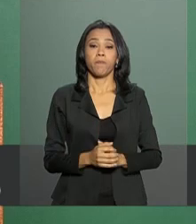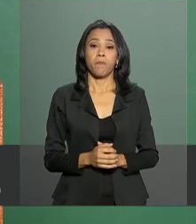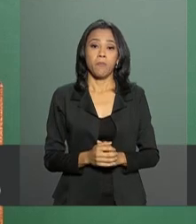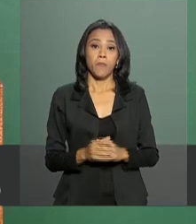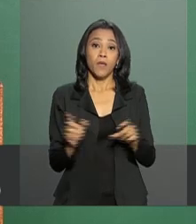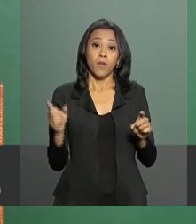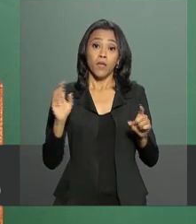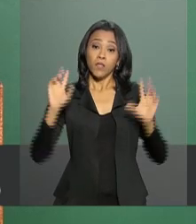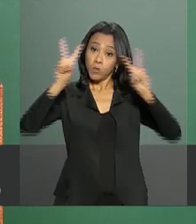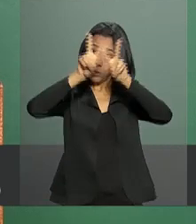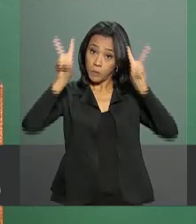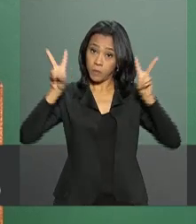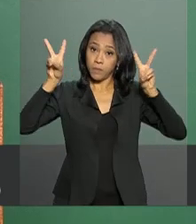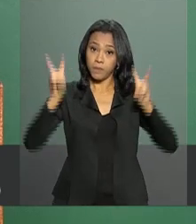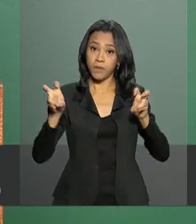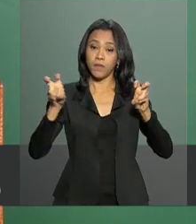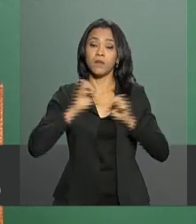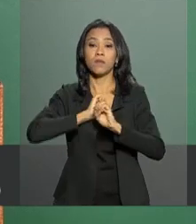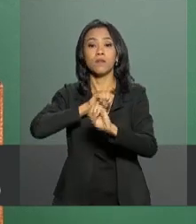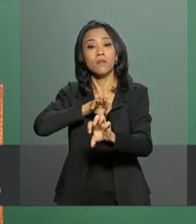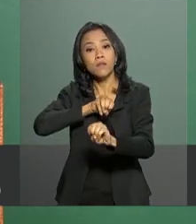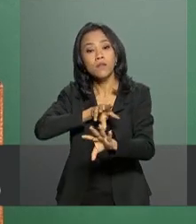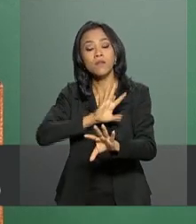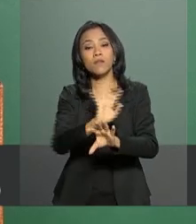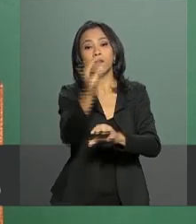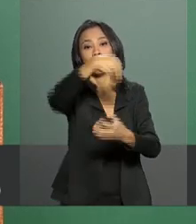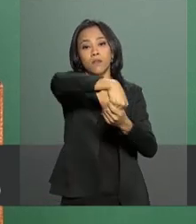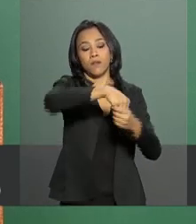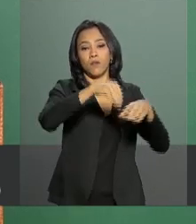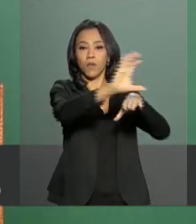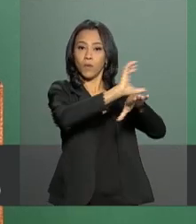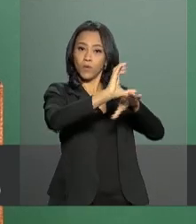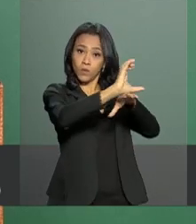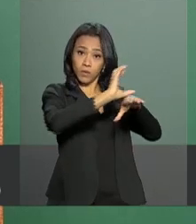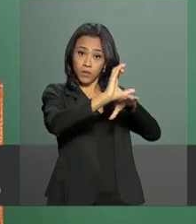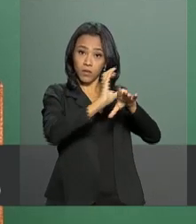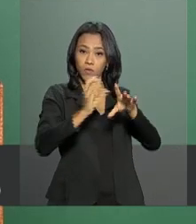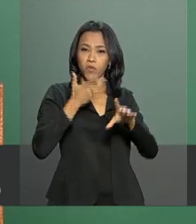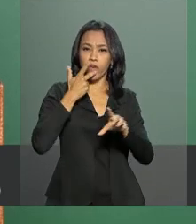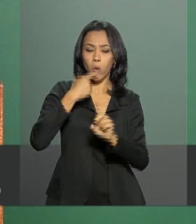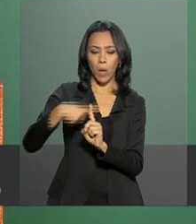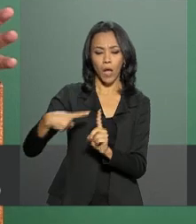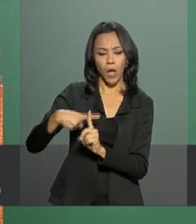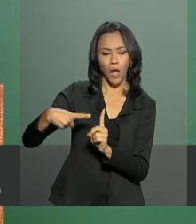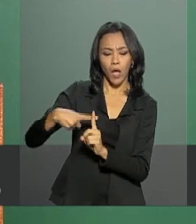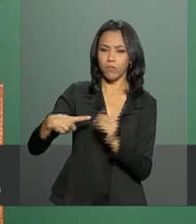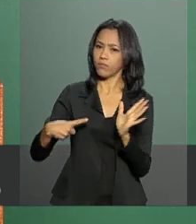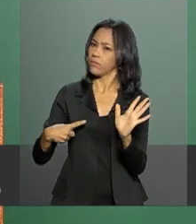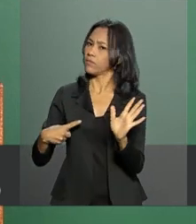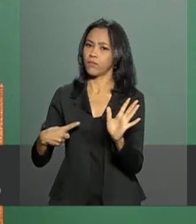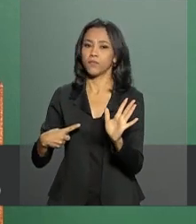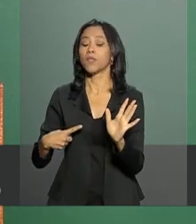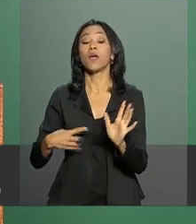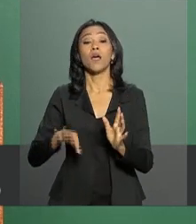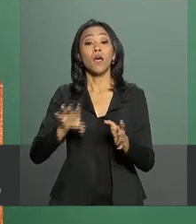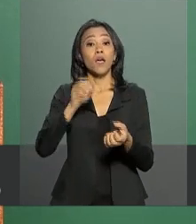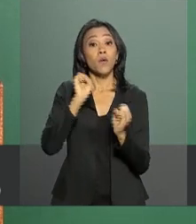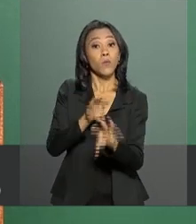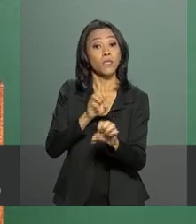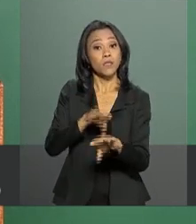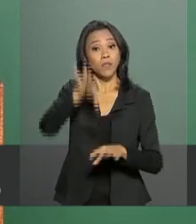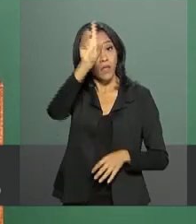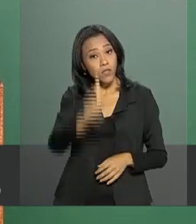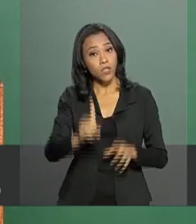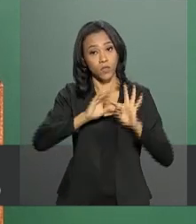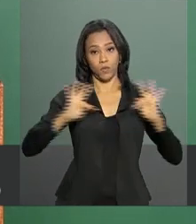à educação na constituição não usou um meio termo a educação é direito de todos